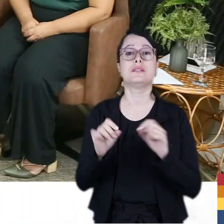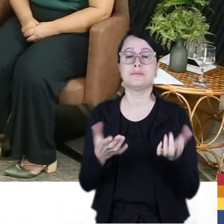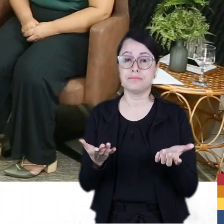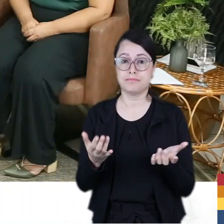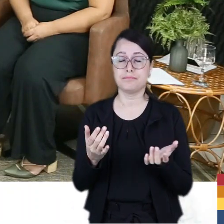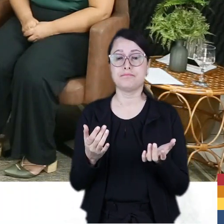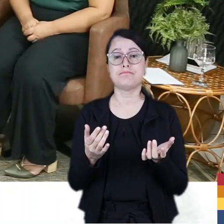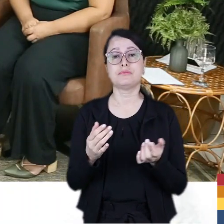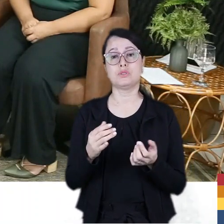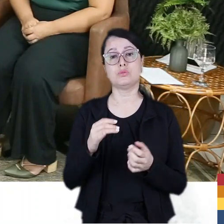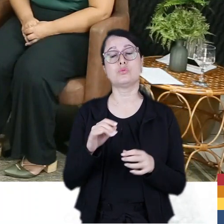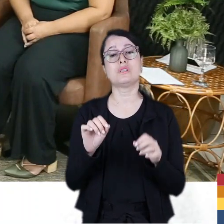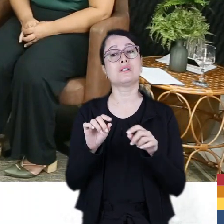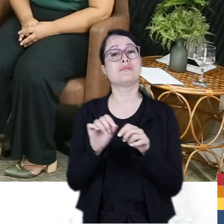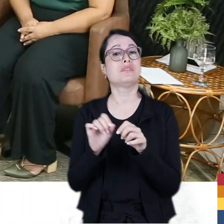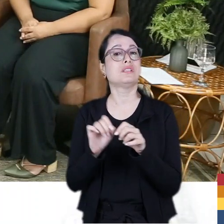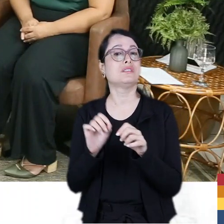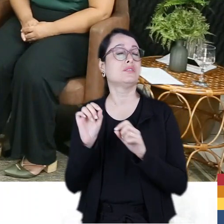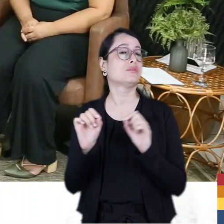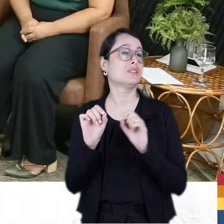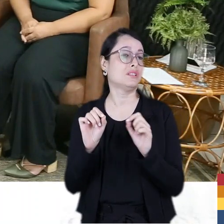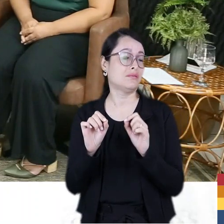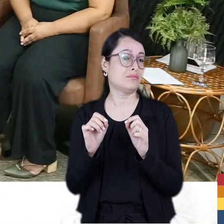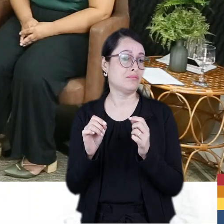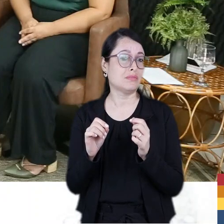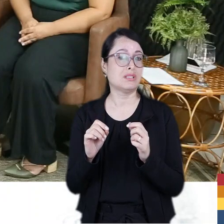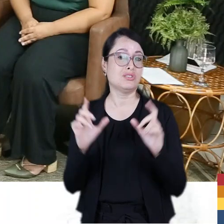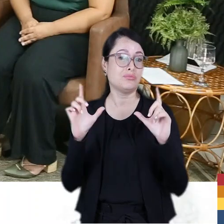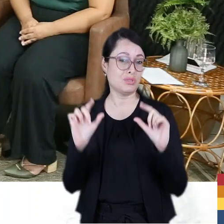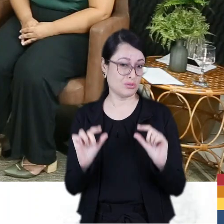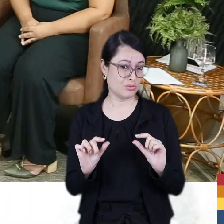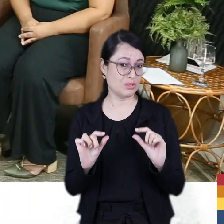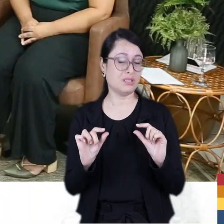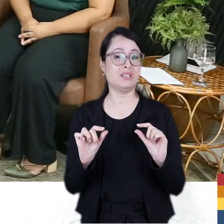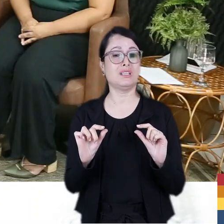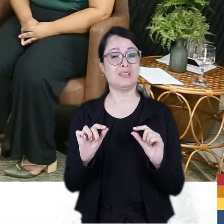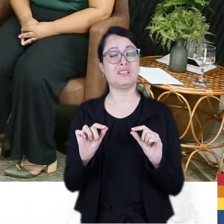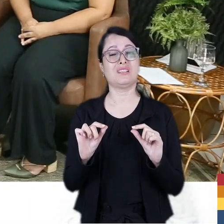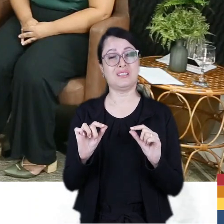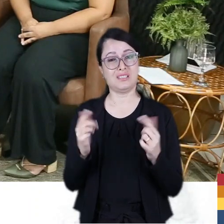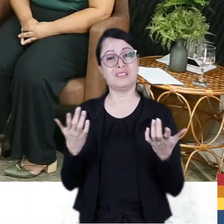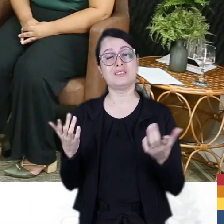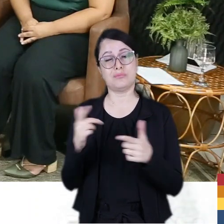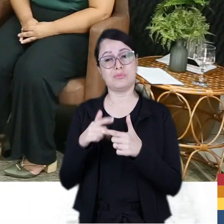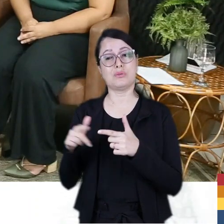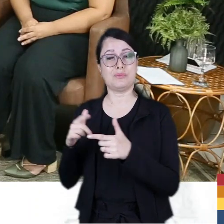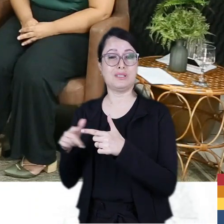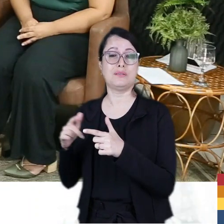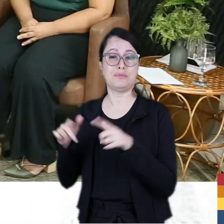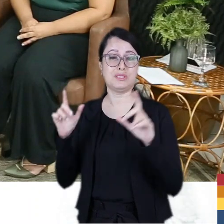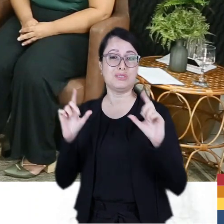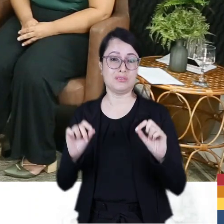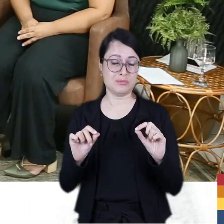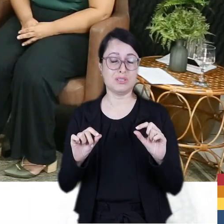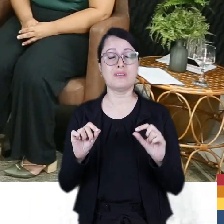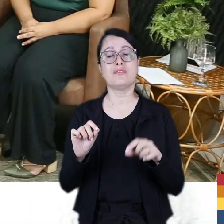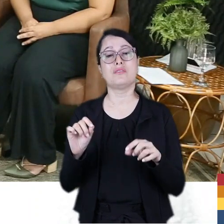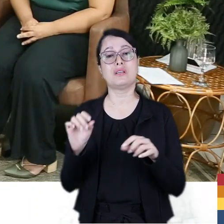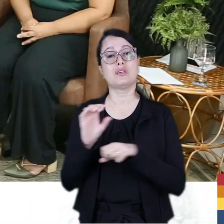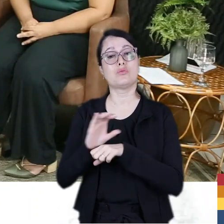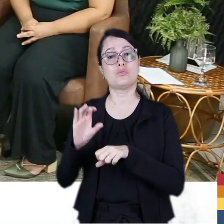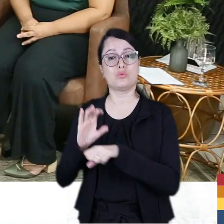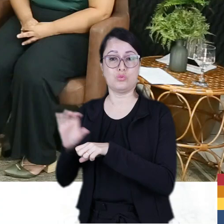inseridos no mundo do trabalho ele já se faz presente e o que nós podemos fazer uma das alternativas do quinto